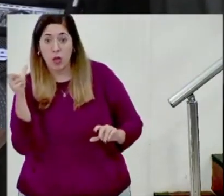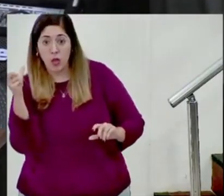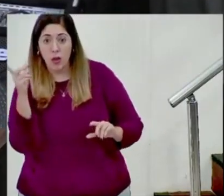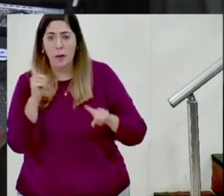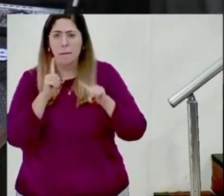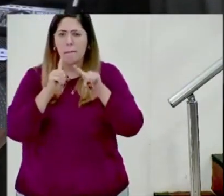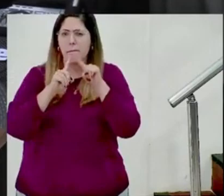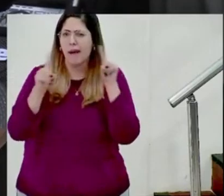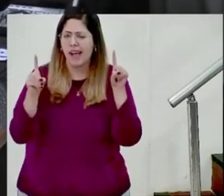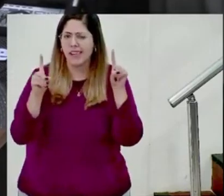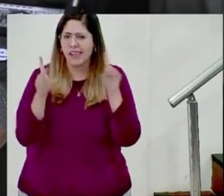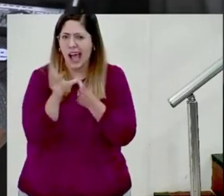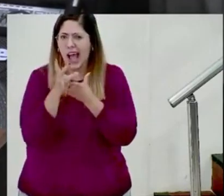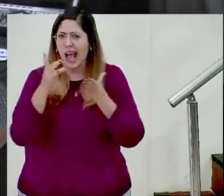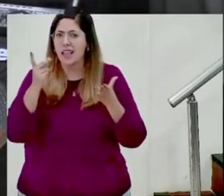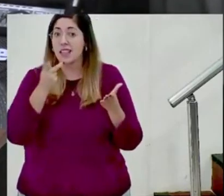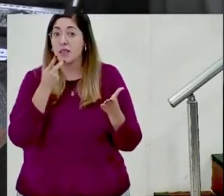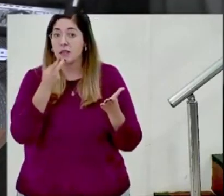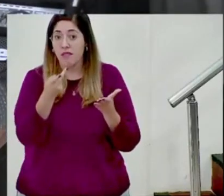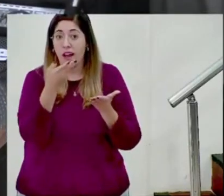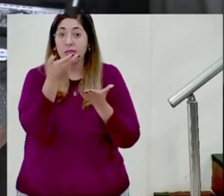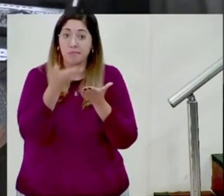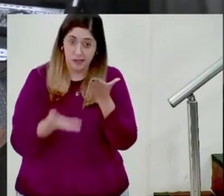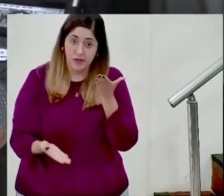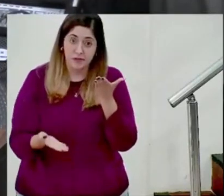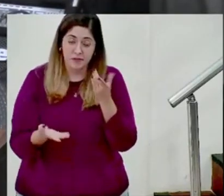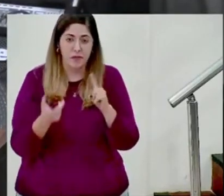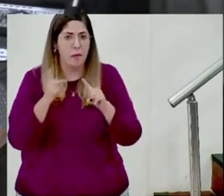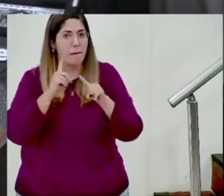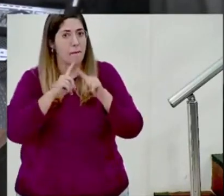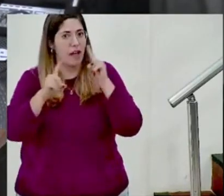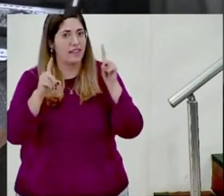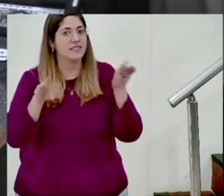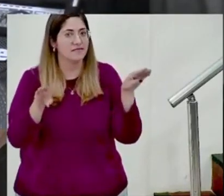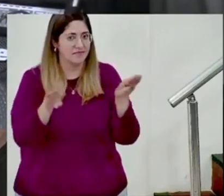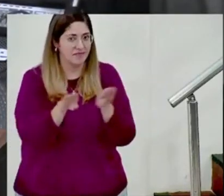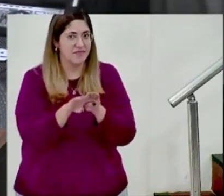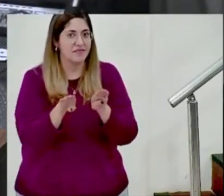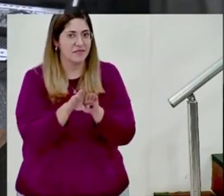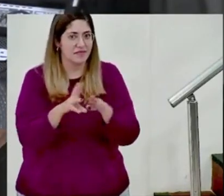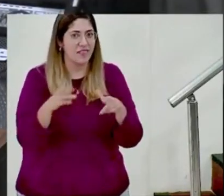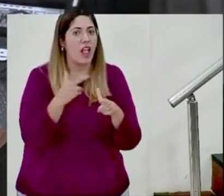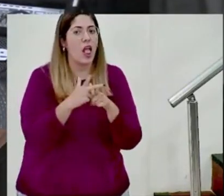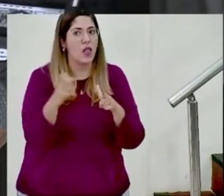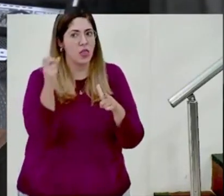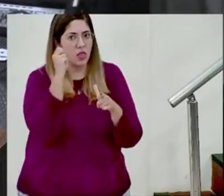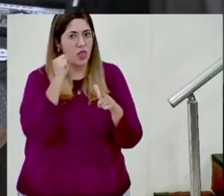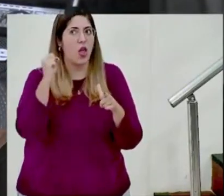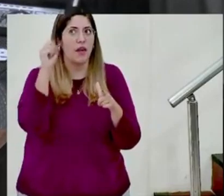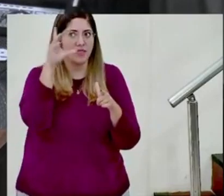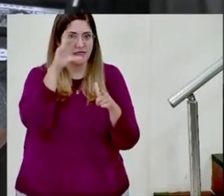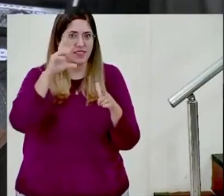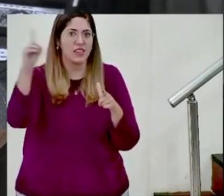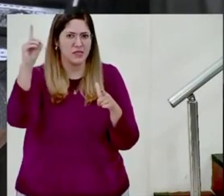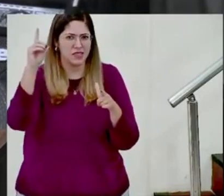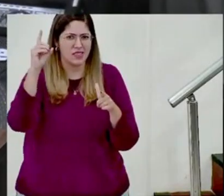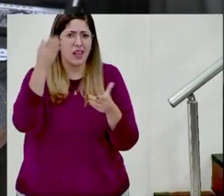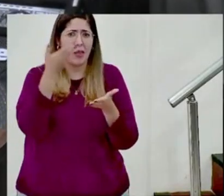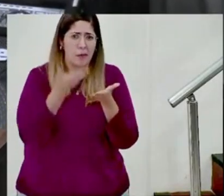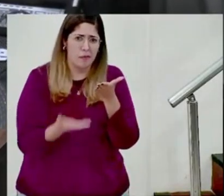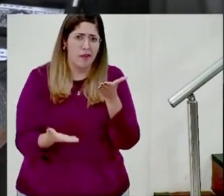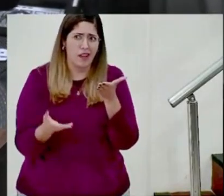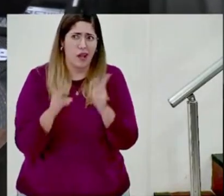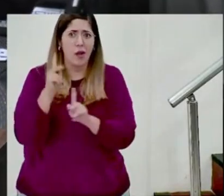derrota, colocando a conta no pecado do povo, mas também fala da vitória, colocando a conta na glória de Deus. Percebe? É